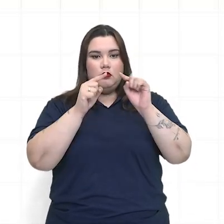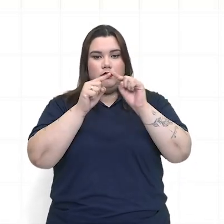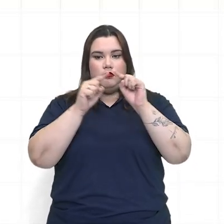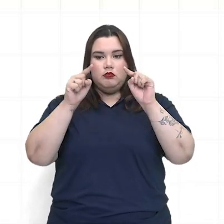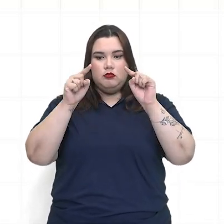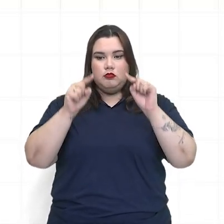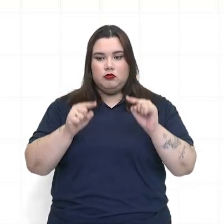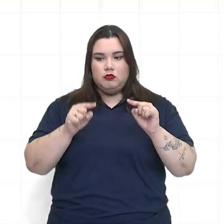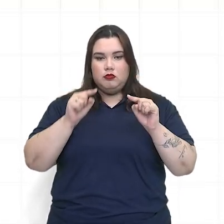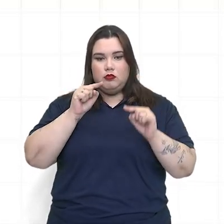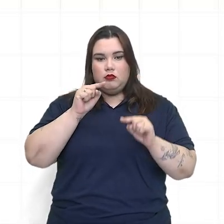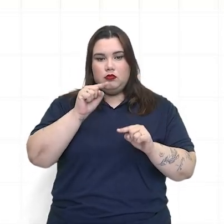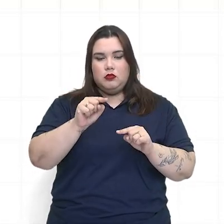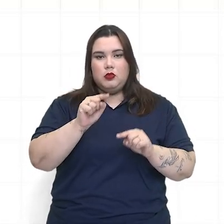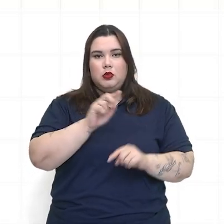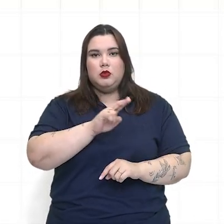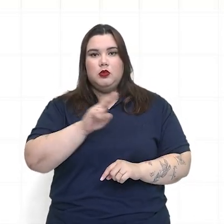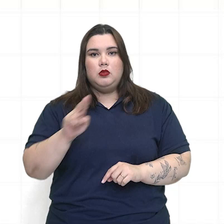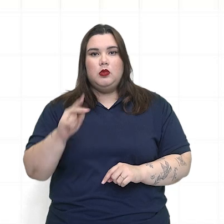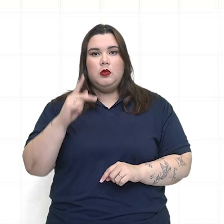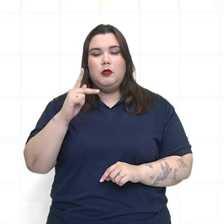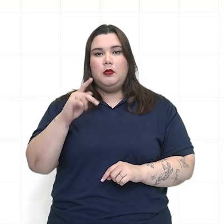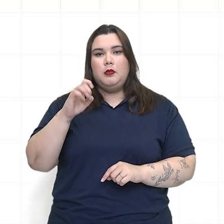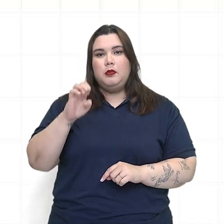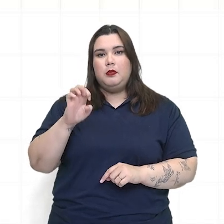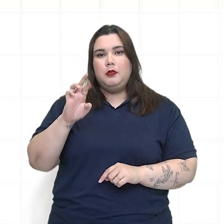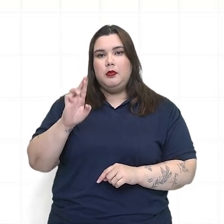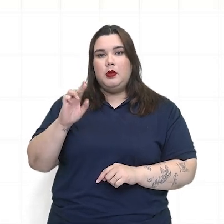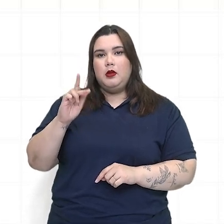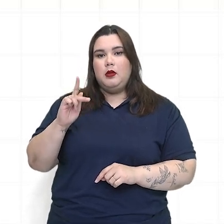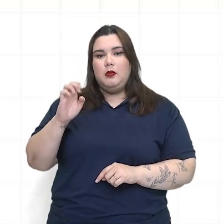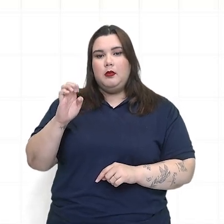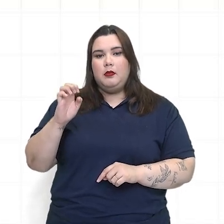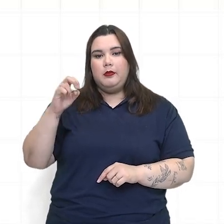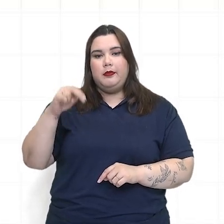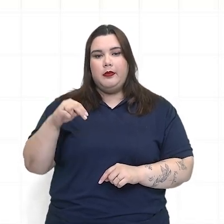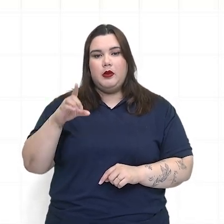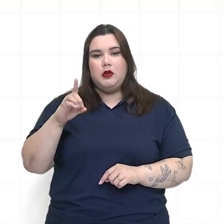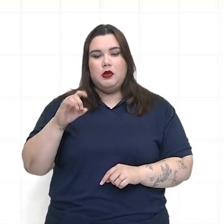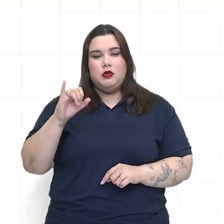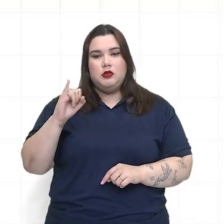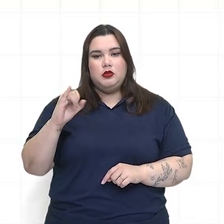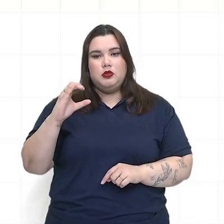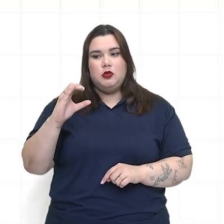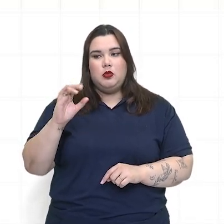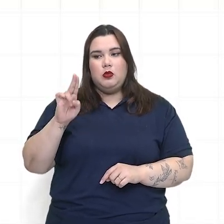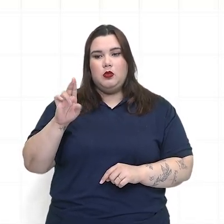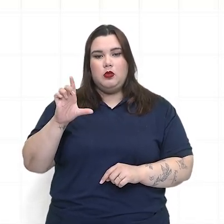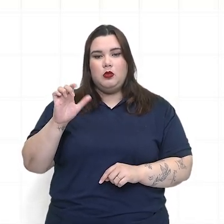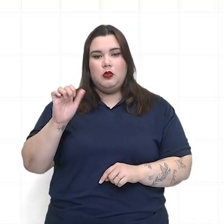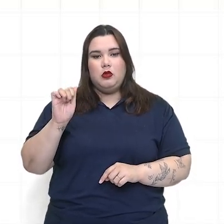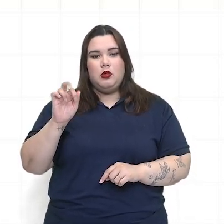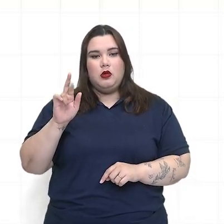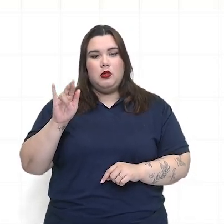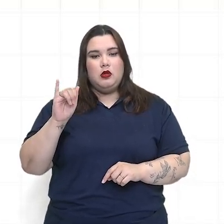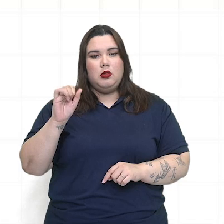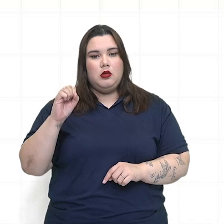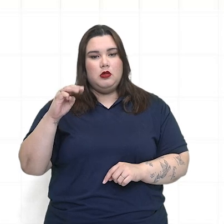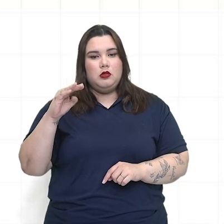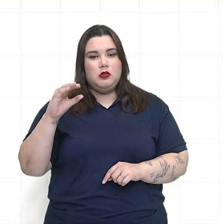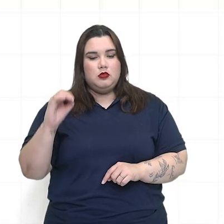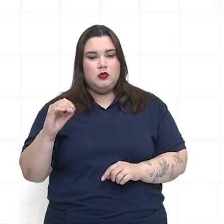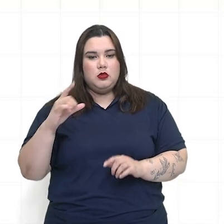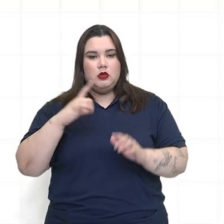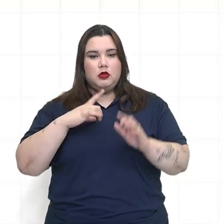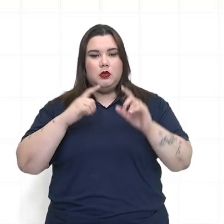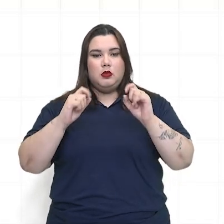que representa o perpendicularismo, que é quando temos duas retas perpendiculares e elas